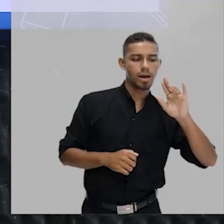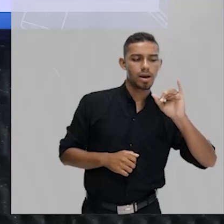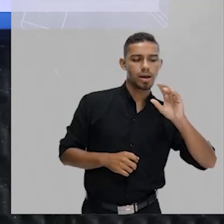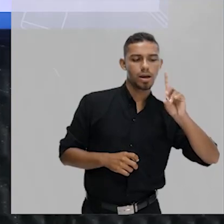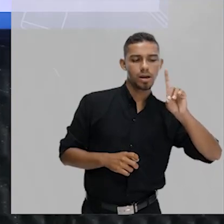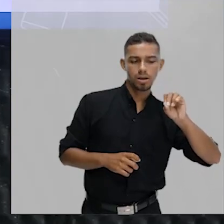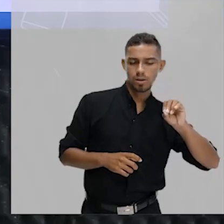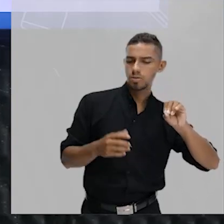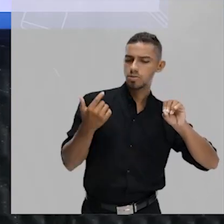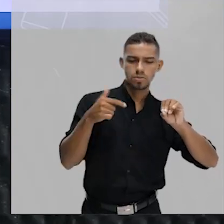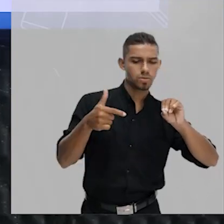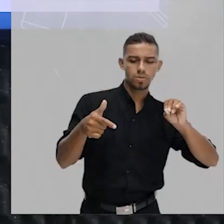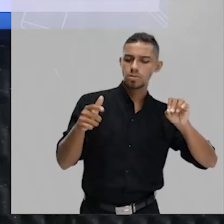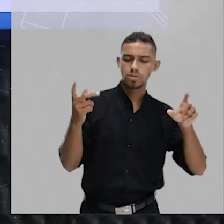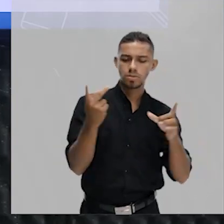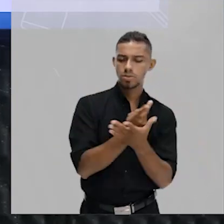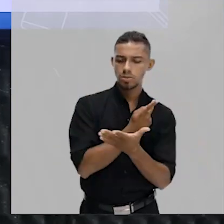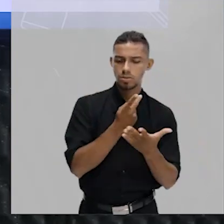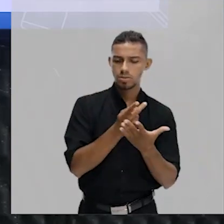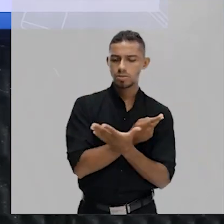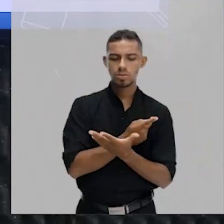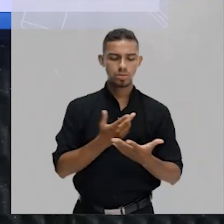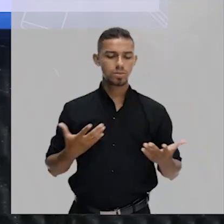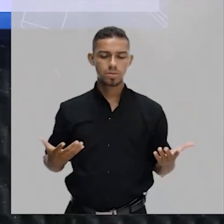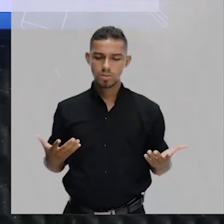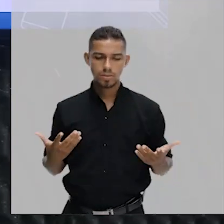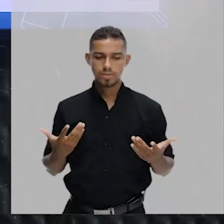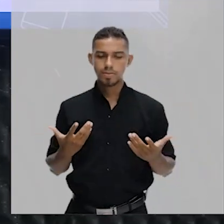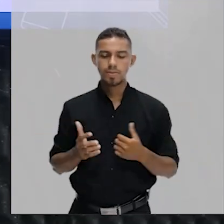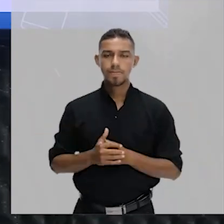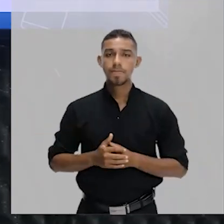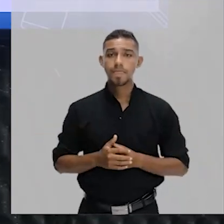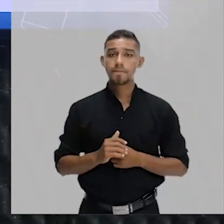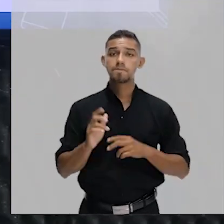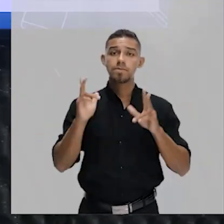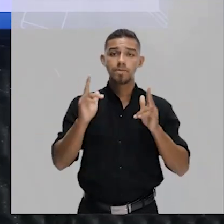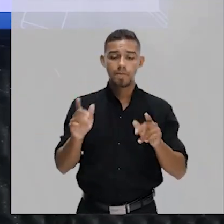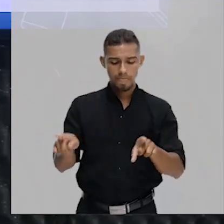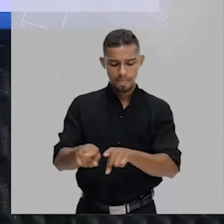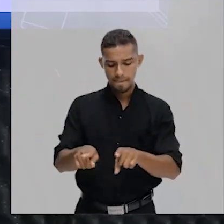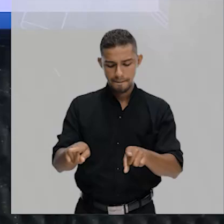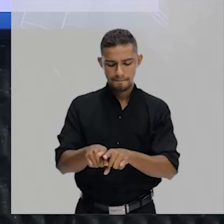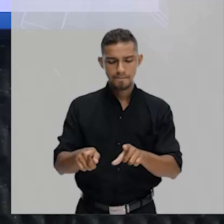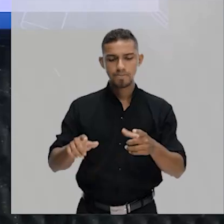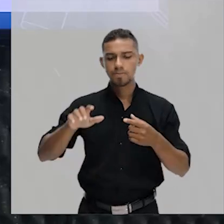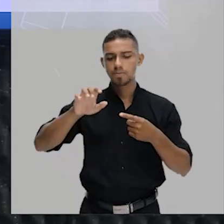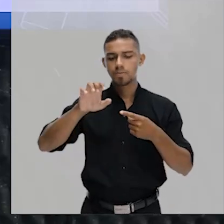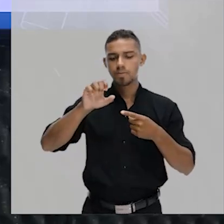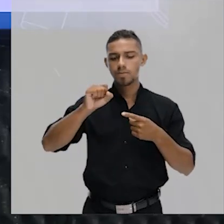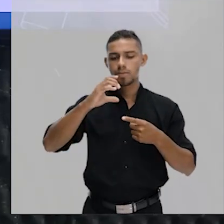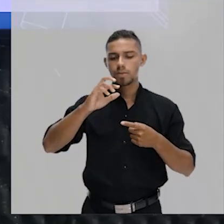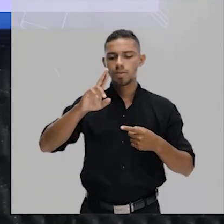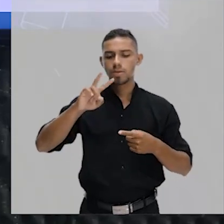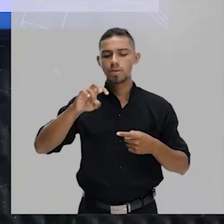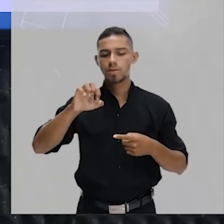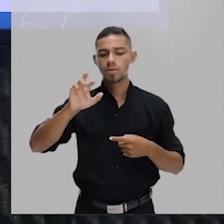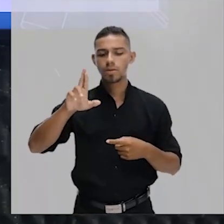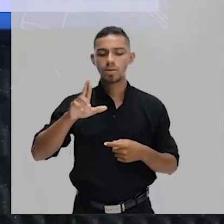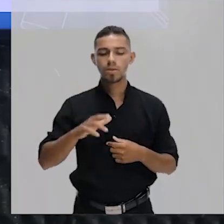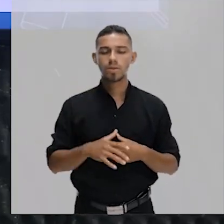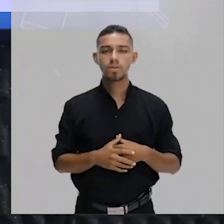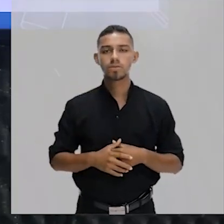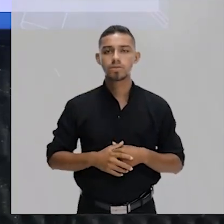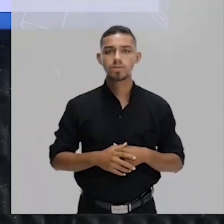adequada gramaticalmente se eu fizer o particípio dessa forma. A mesma coisa, escrever, escrito e